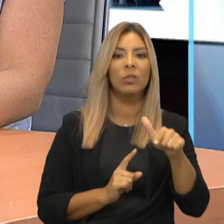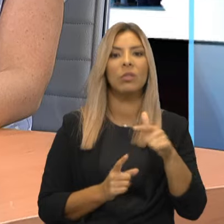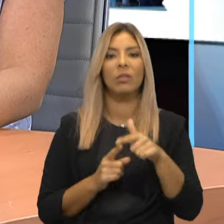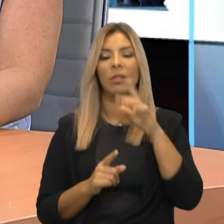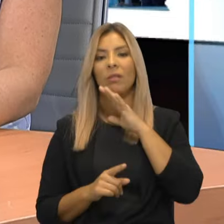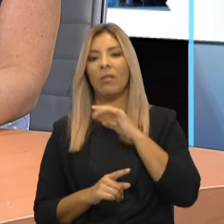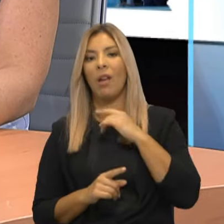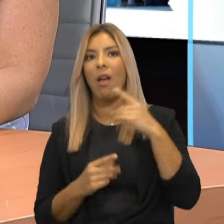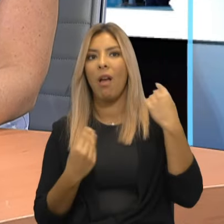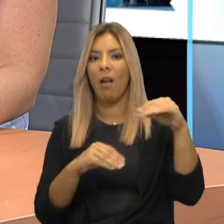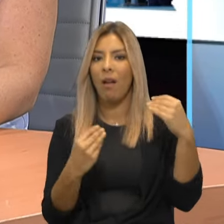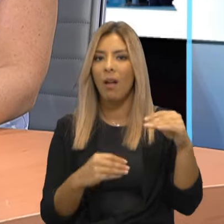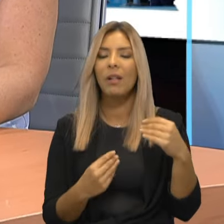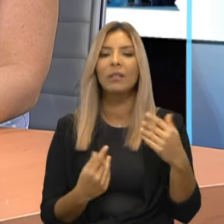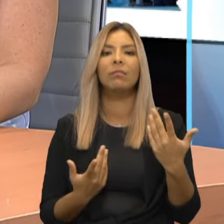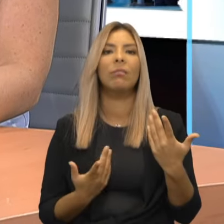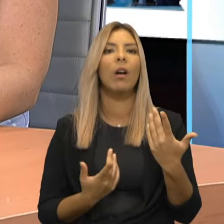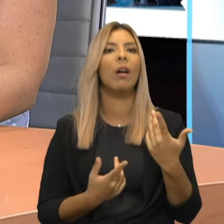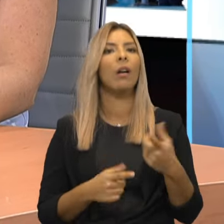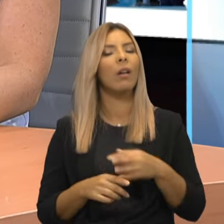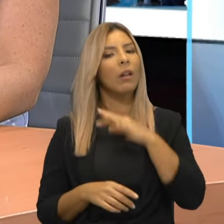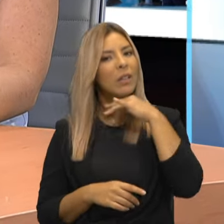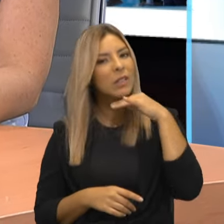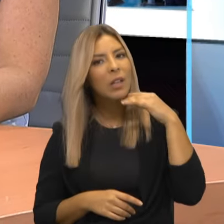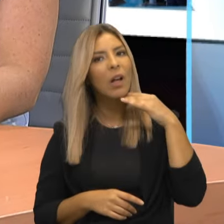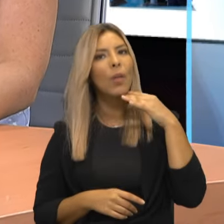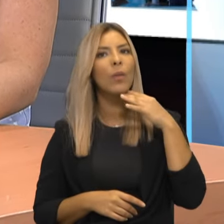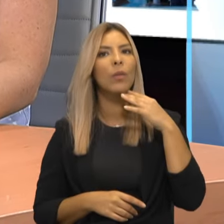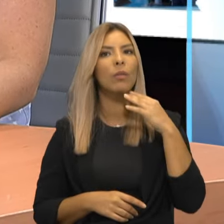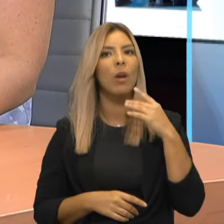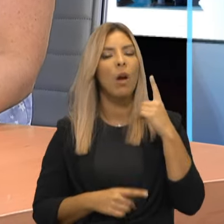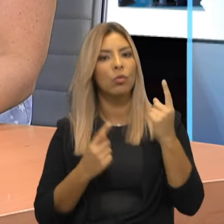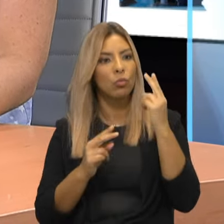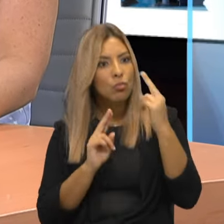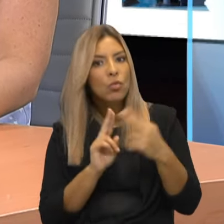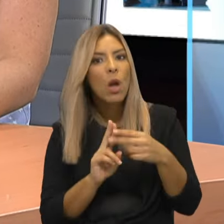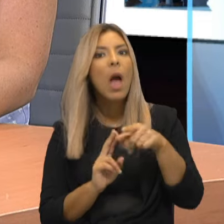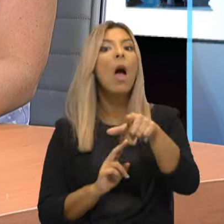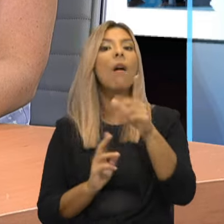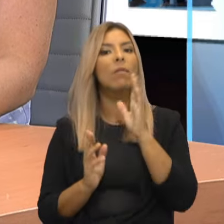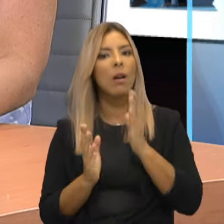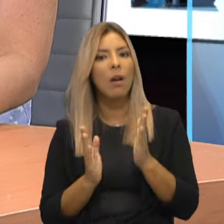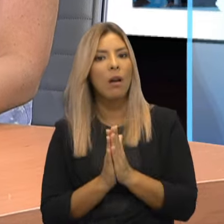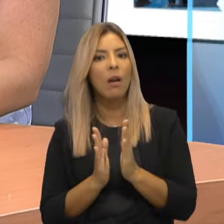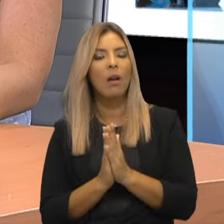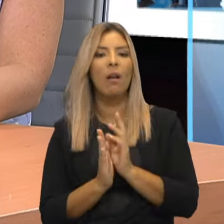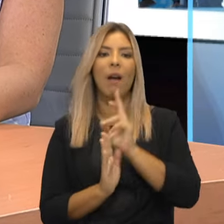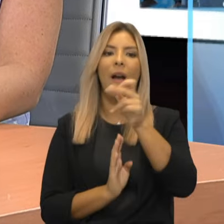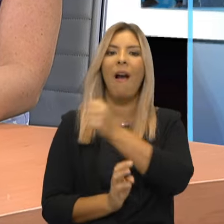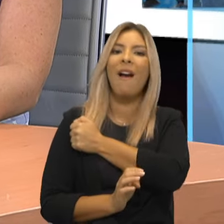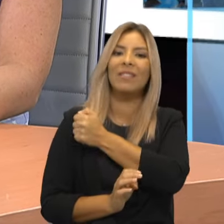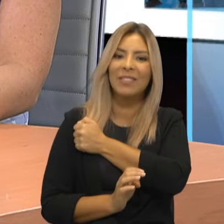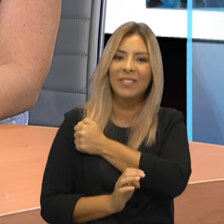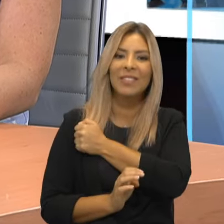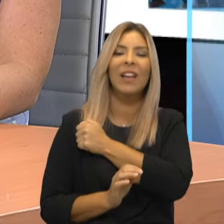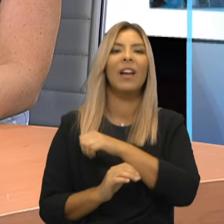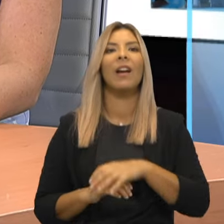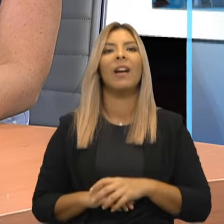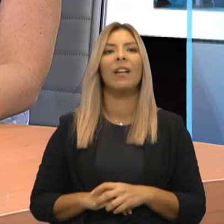foi interessante, e mesmo hoje em dia de vez em quando ainda encontramos pessoas que nos dizem: vocês são da catequese em nossa casa. E isso tudo, portanto, tem